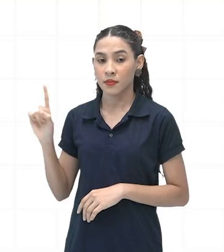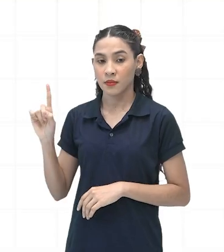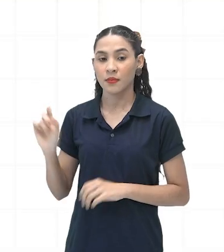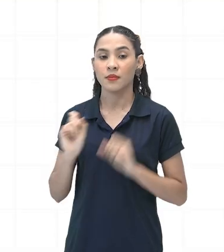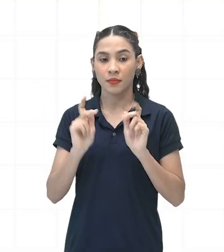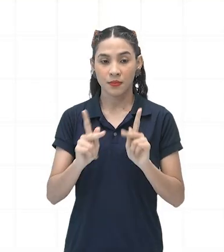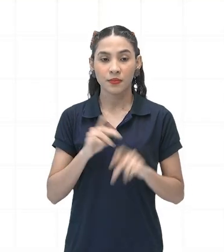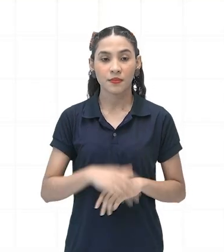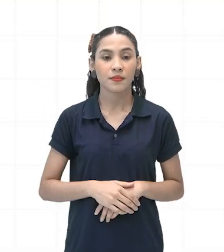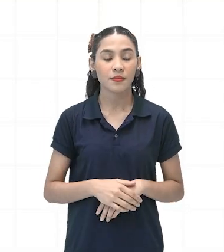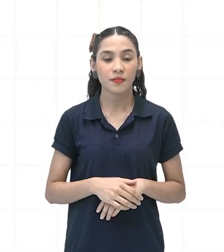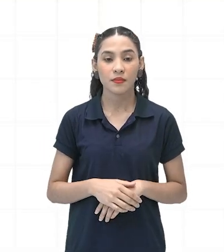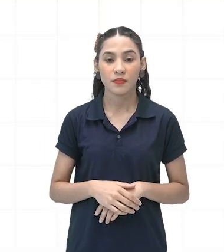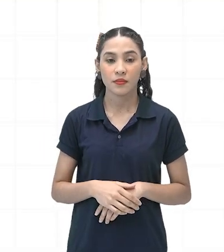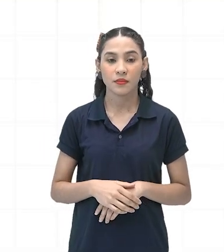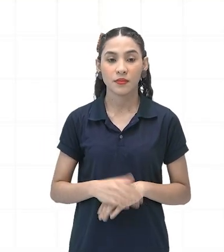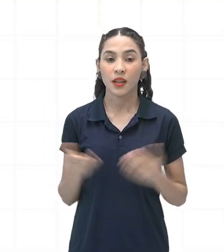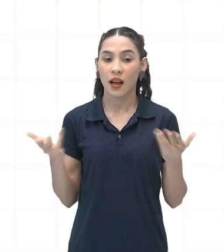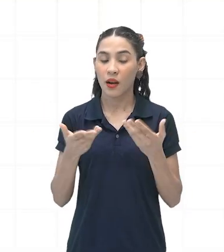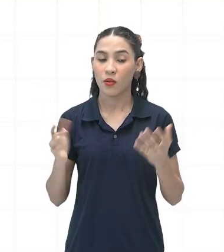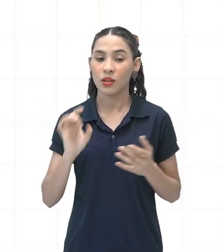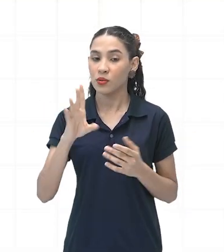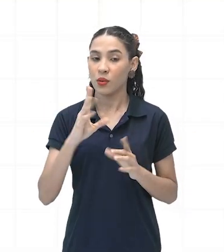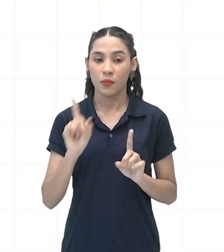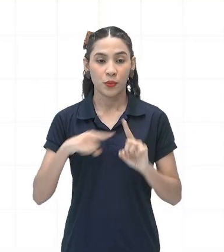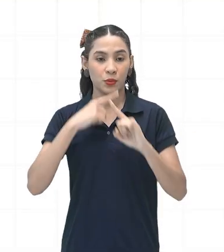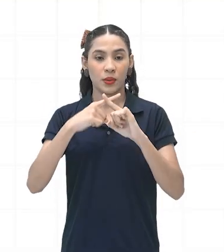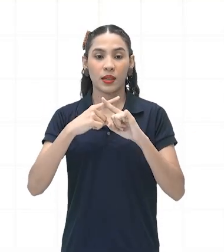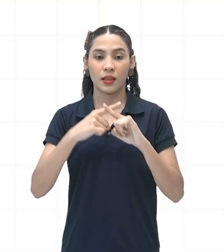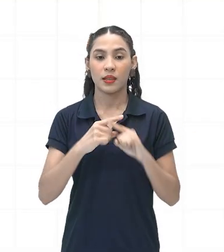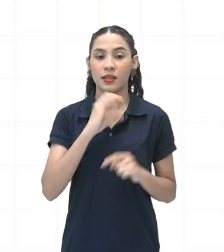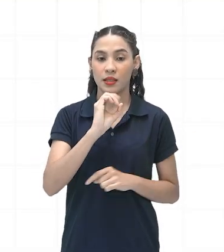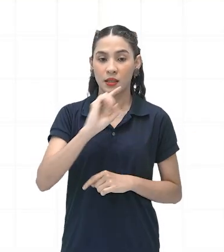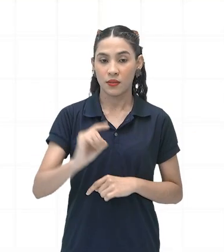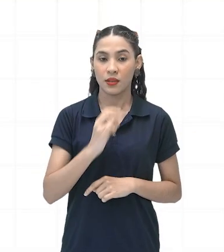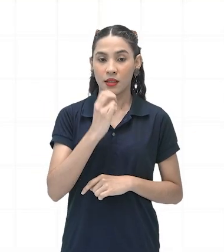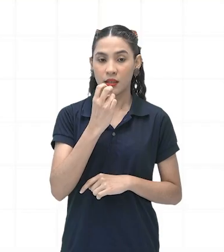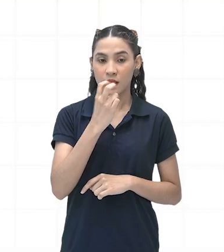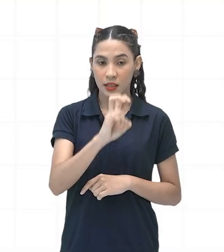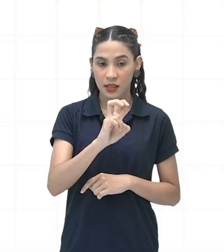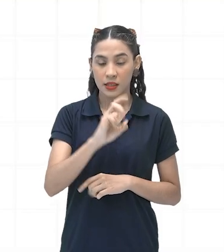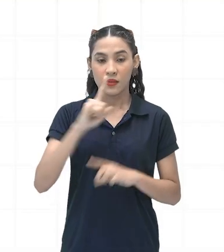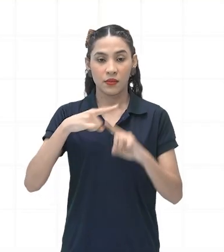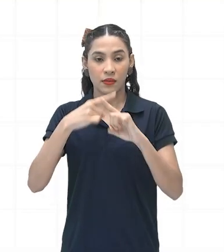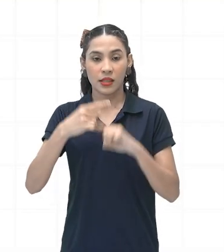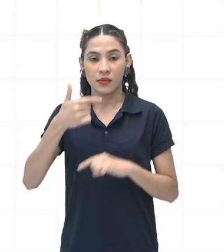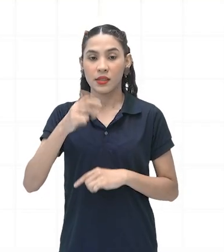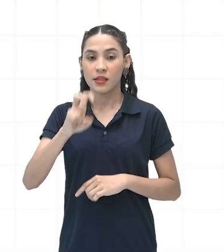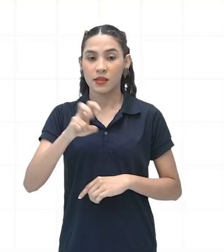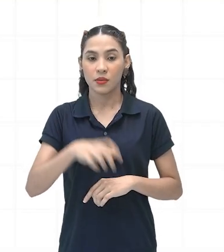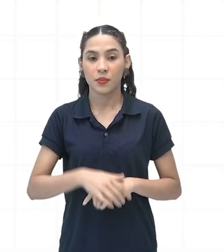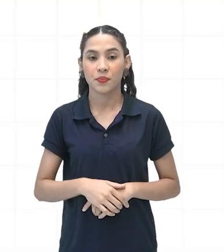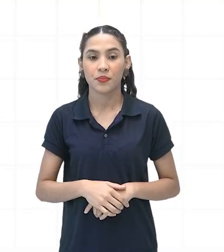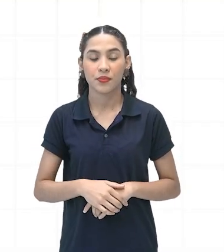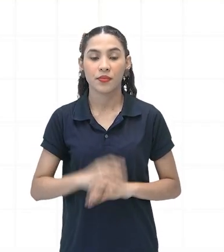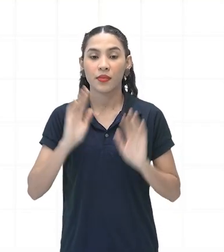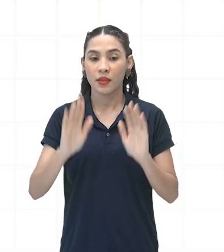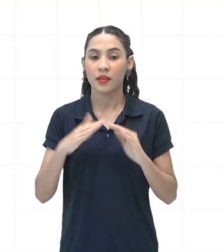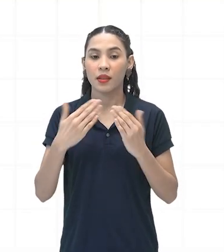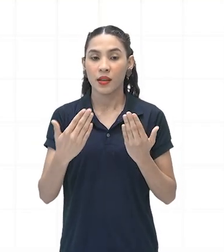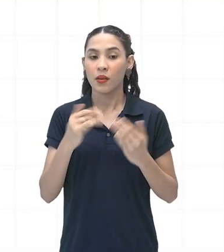0,15, certo? E agora é só multiplicar 0,15 vezes